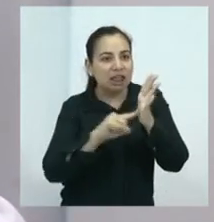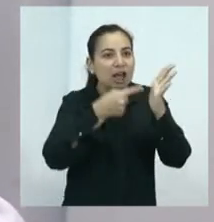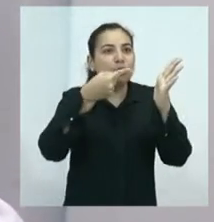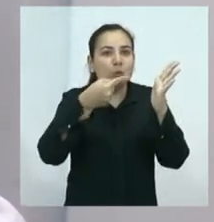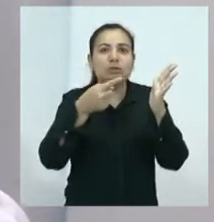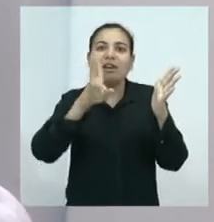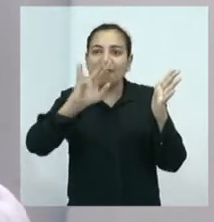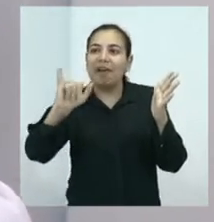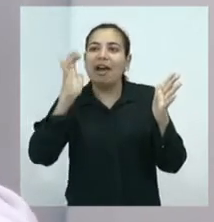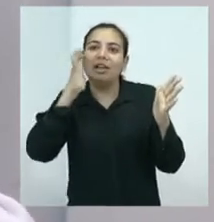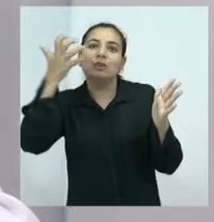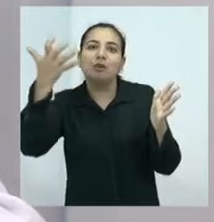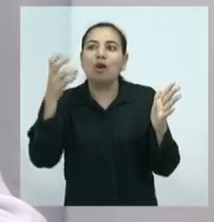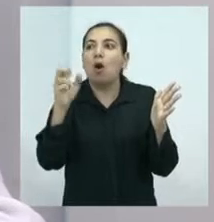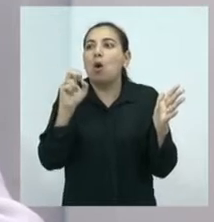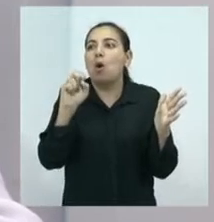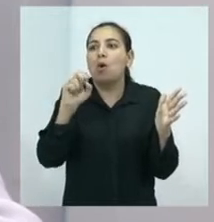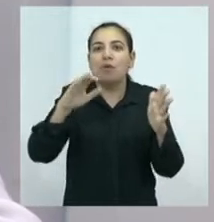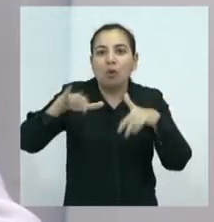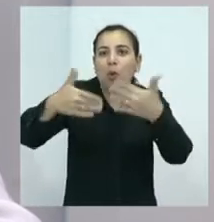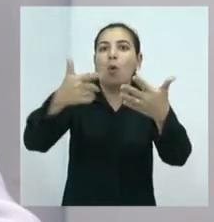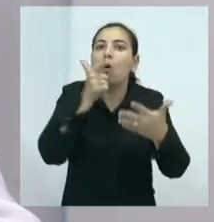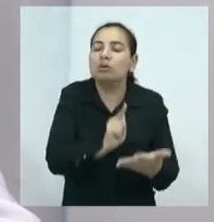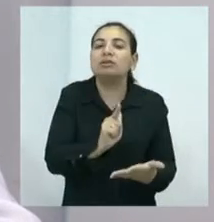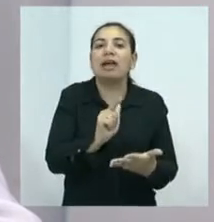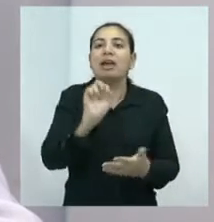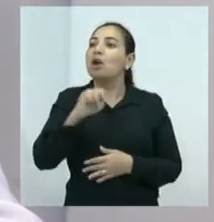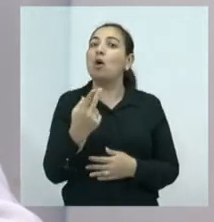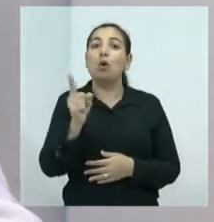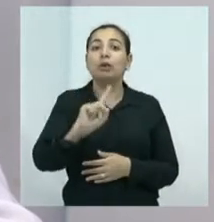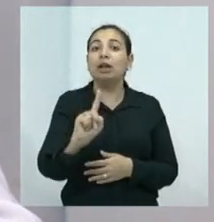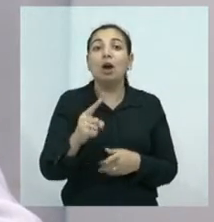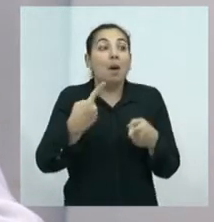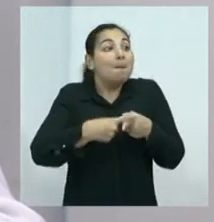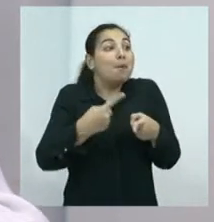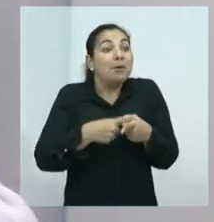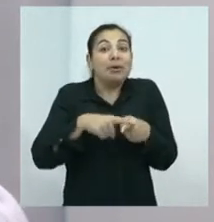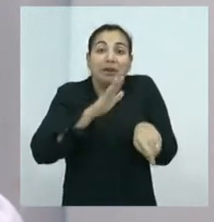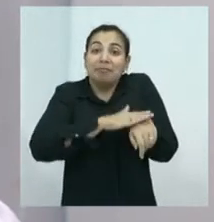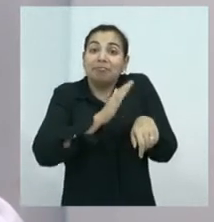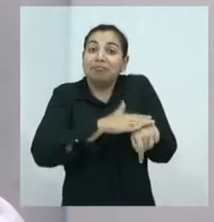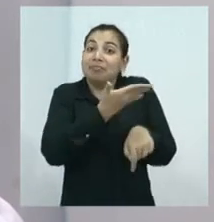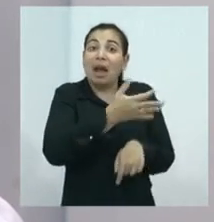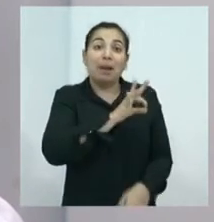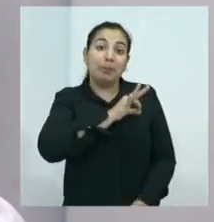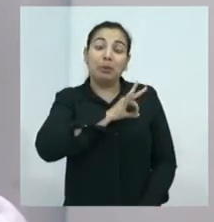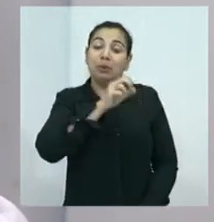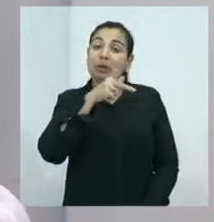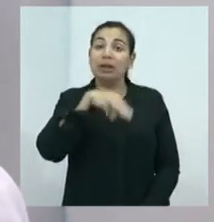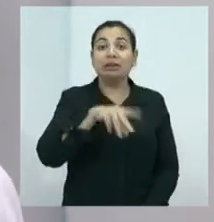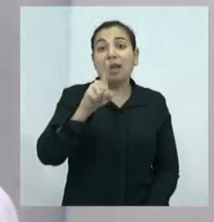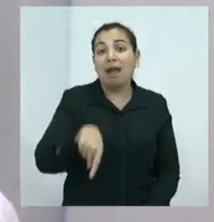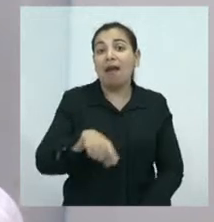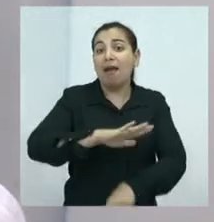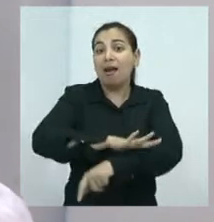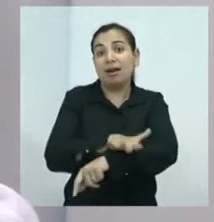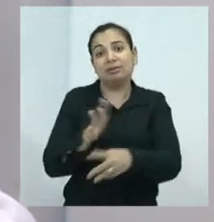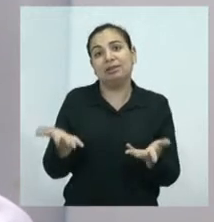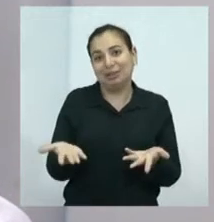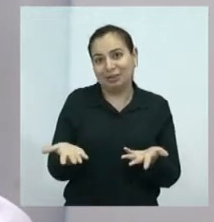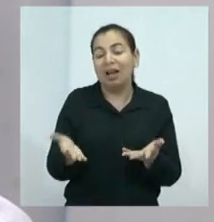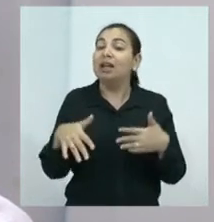realmente vai ter algum êxito, se vai para frente, medo de ameaças. Então, todas essas questões, a gente